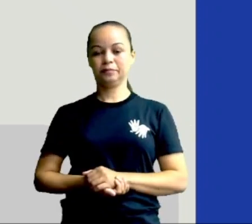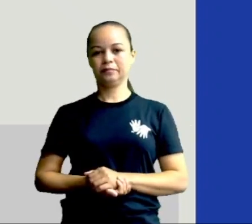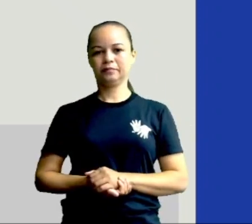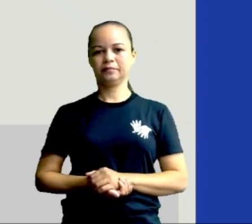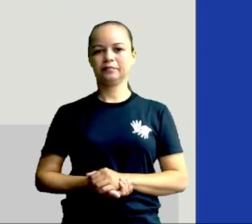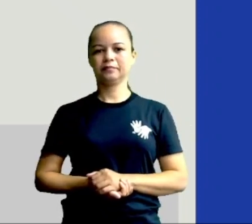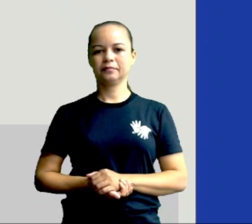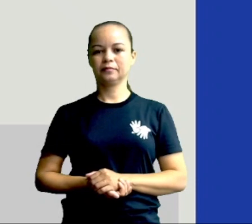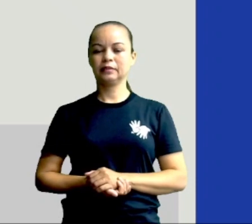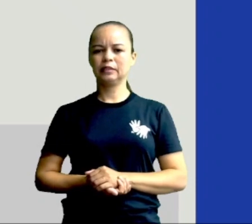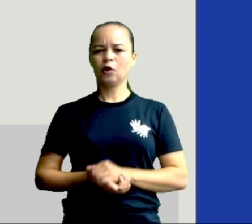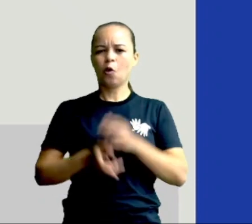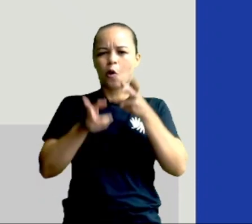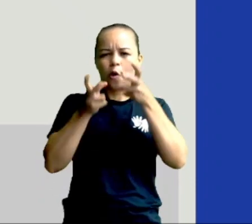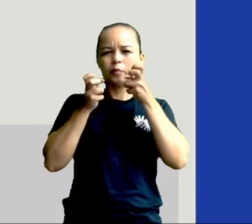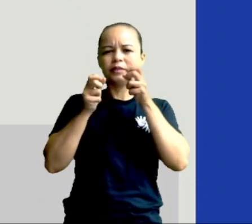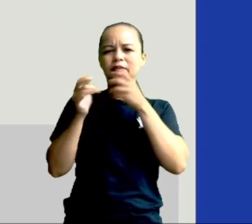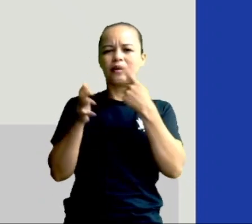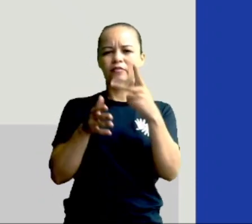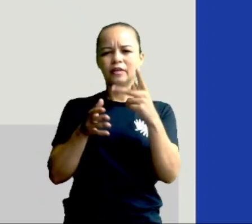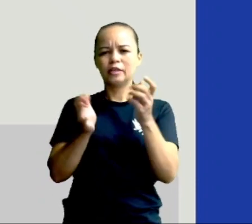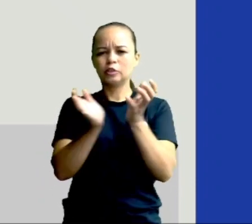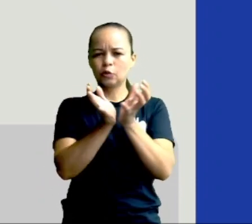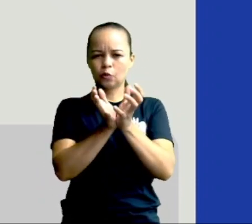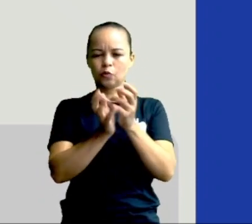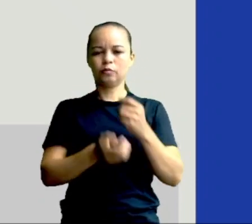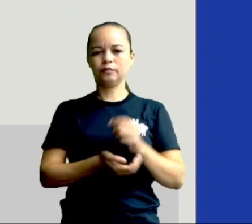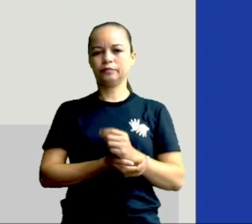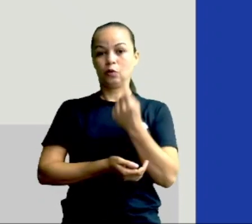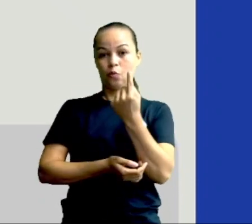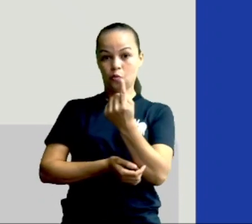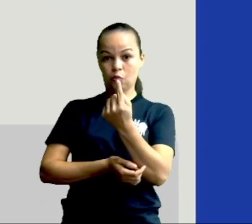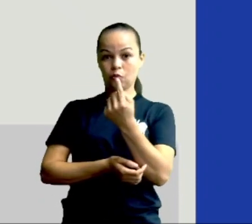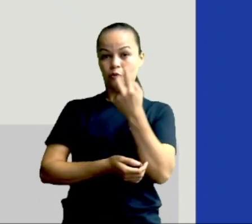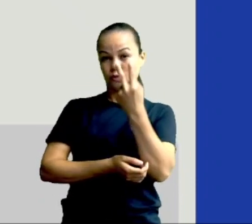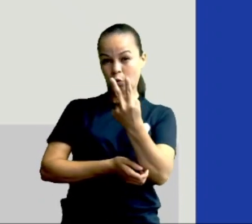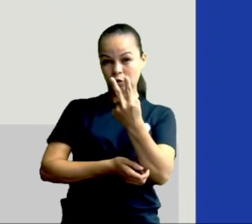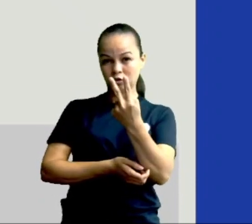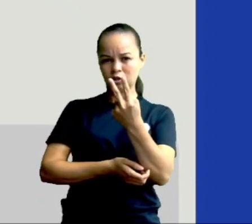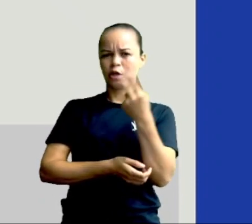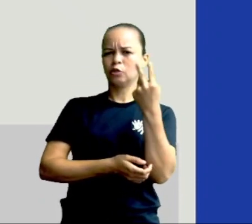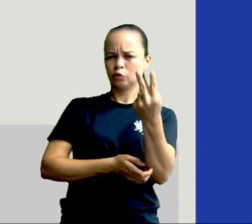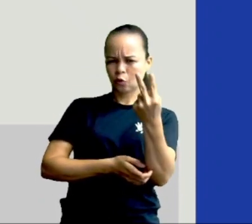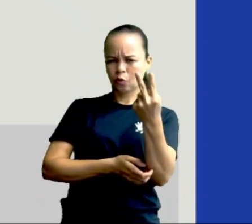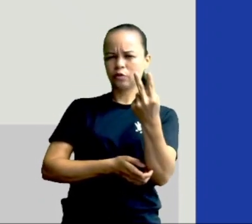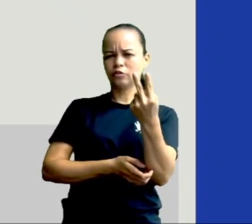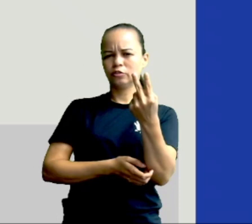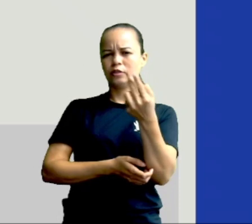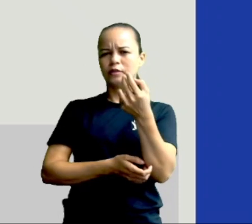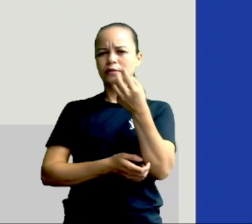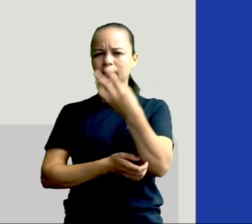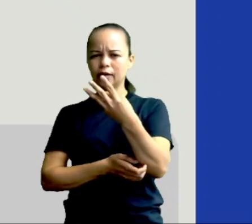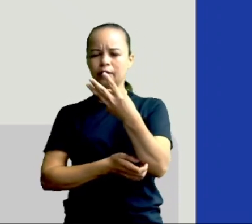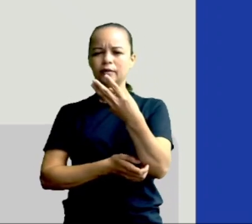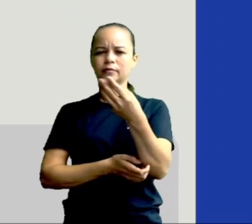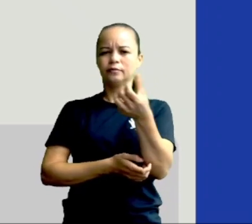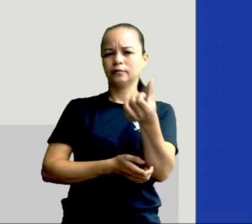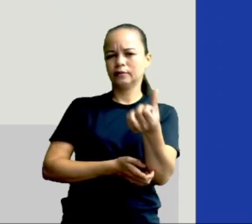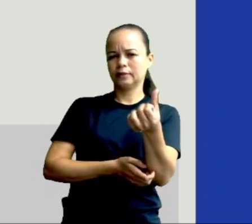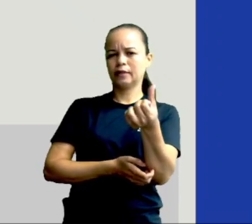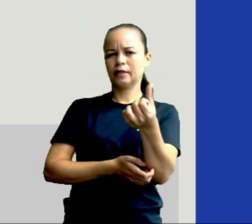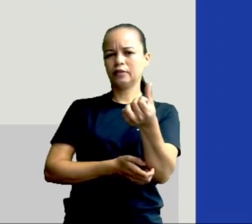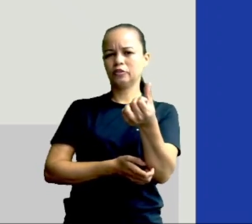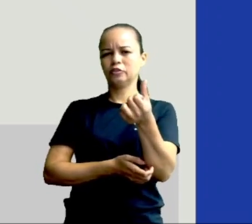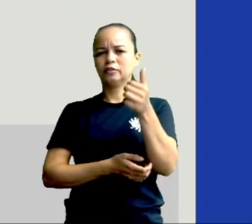Então, presta bem atenção nesse conjunto aí que a gente vai ver agora. 1, 2, 2, 3,